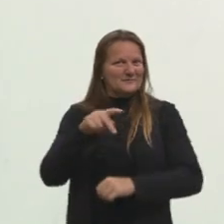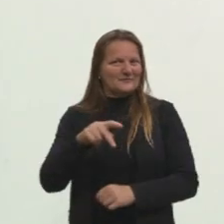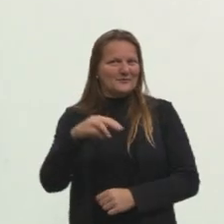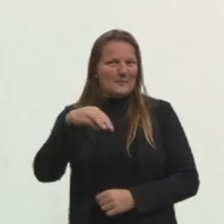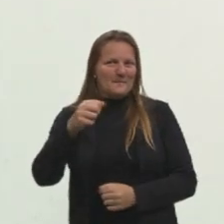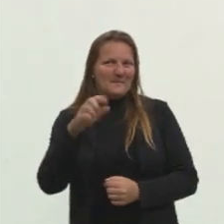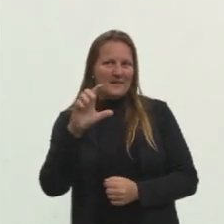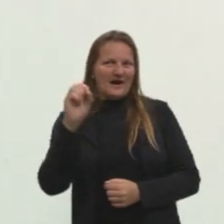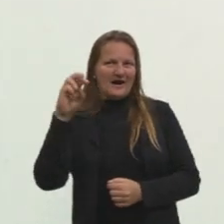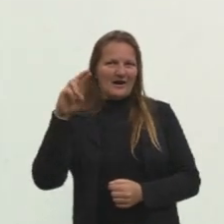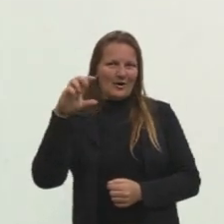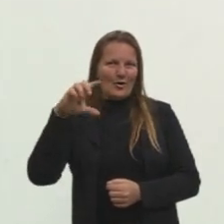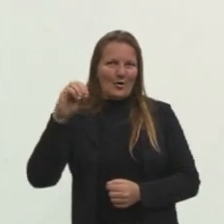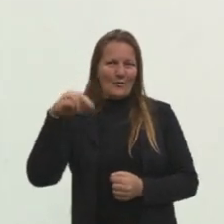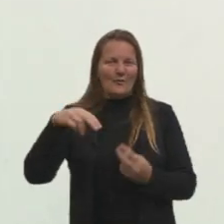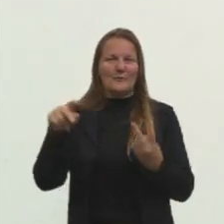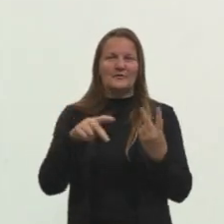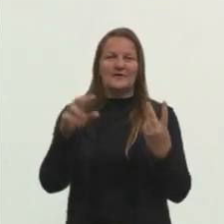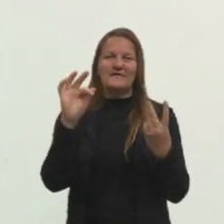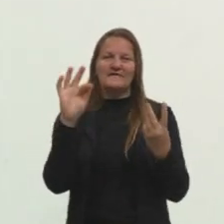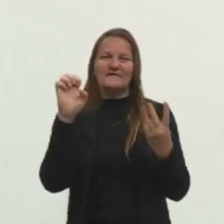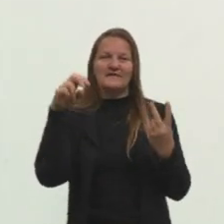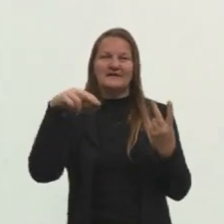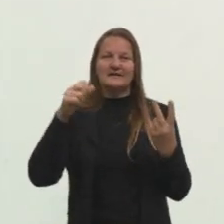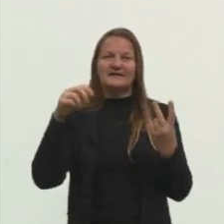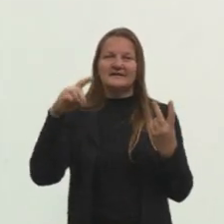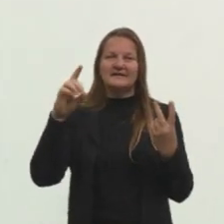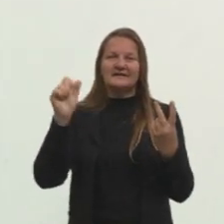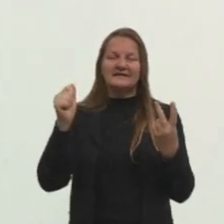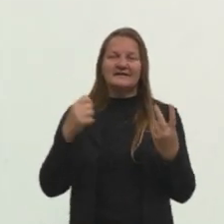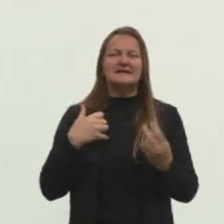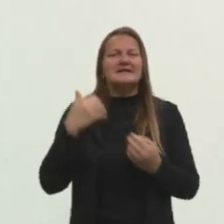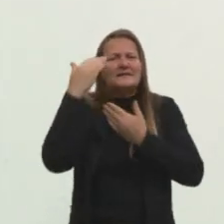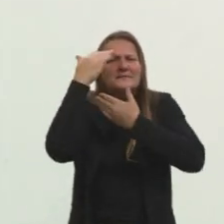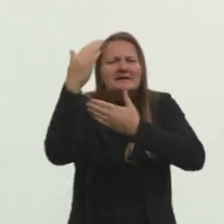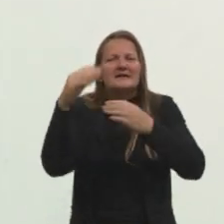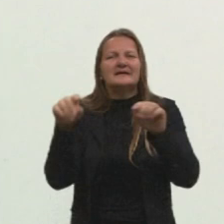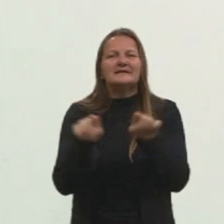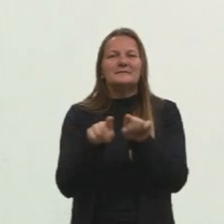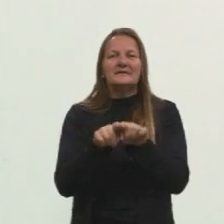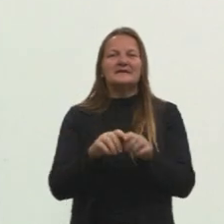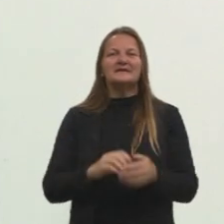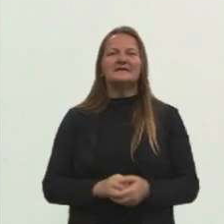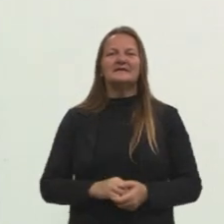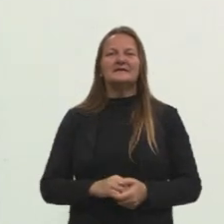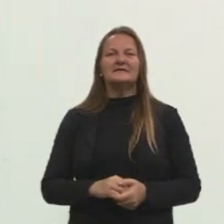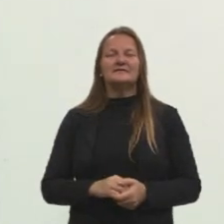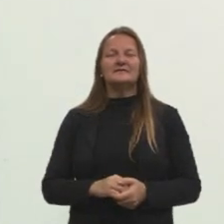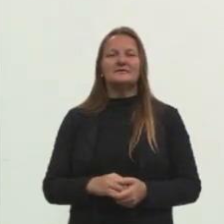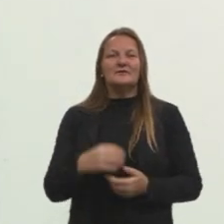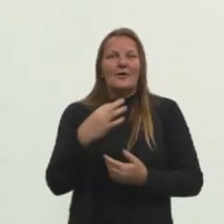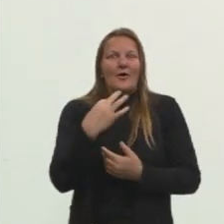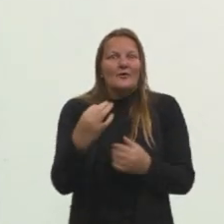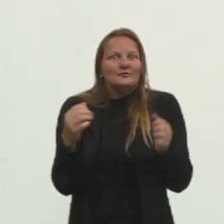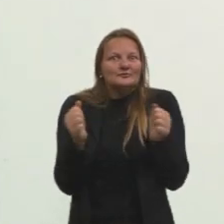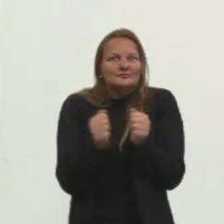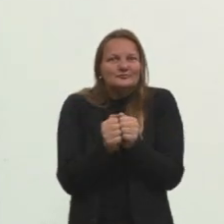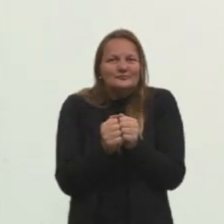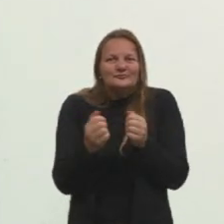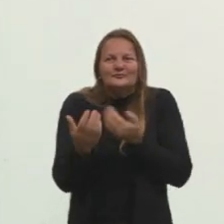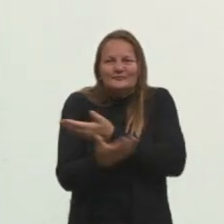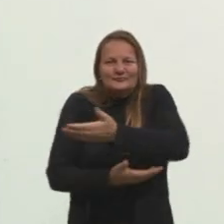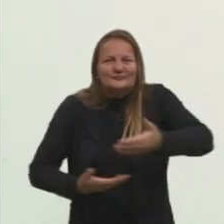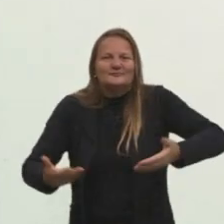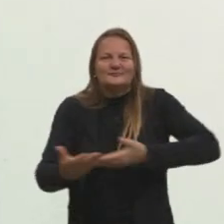mala Marlon e professora Fernanda e também agradecer demais é o privilégio de estar convivendo